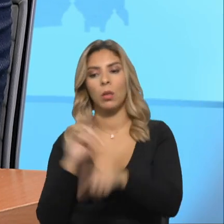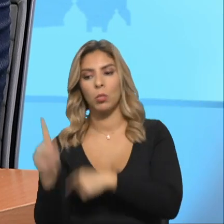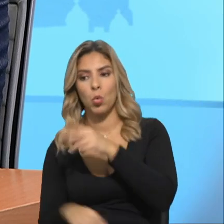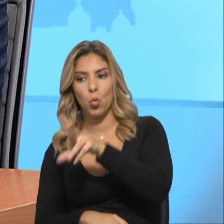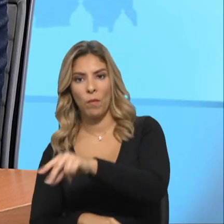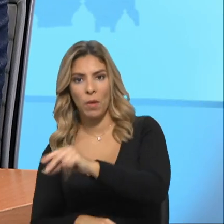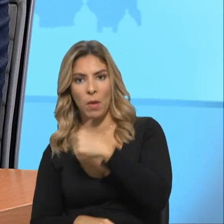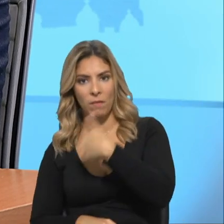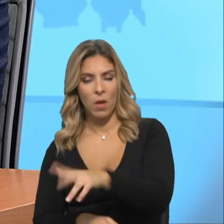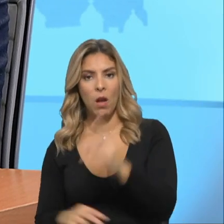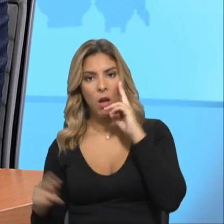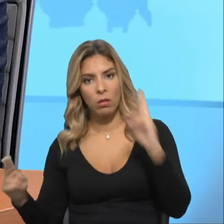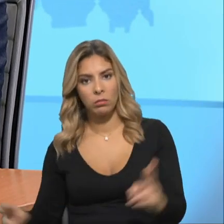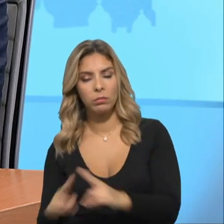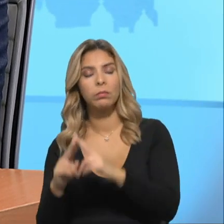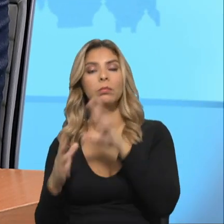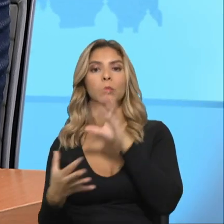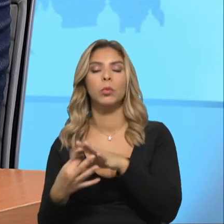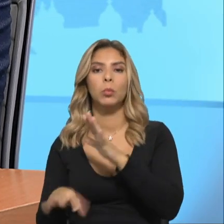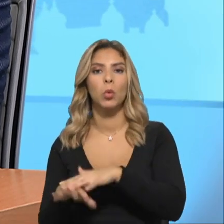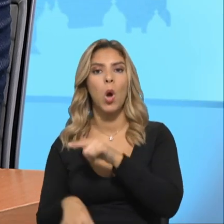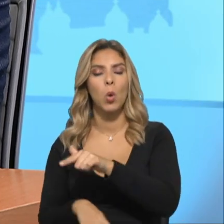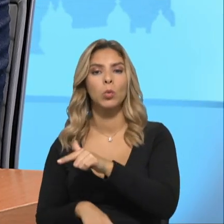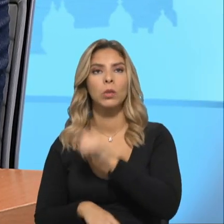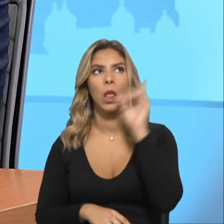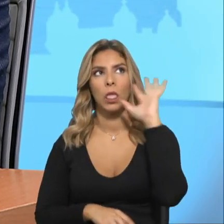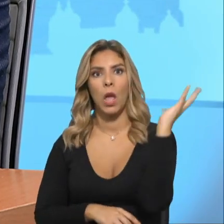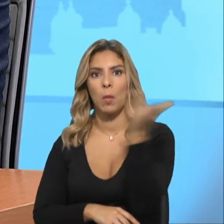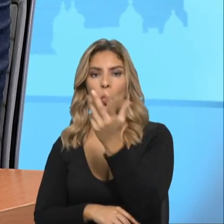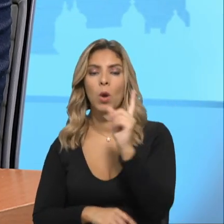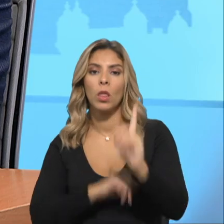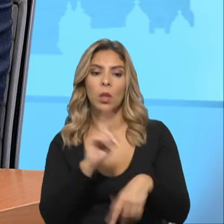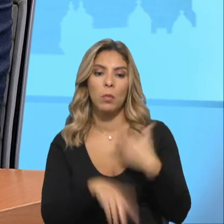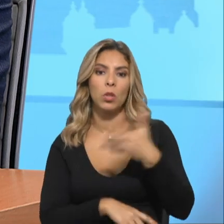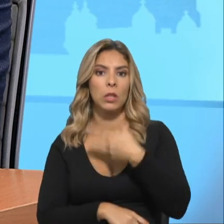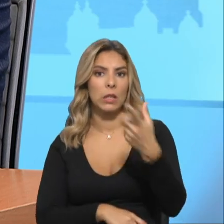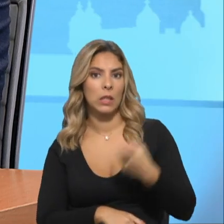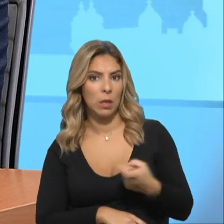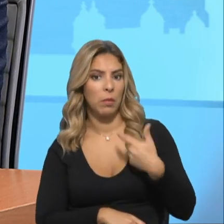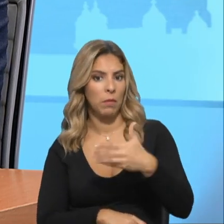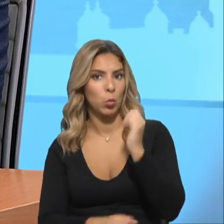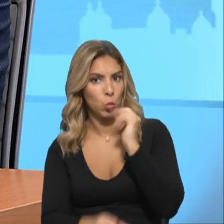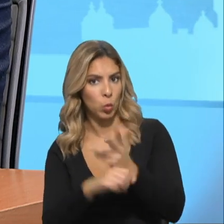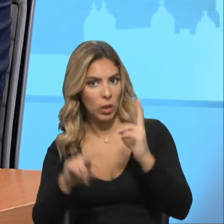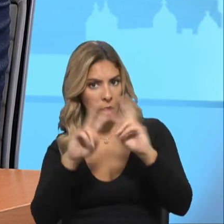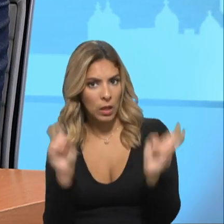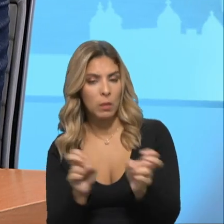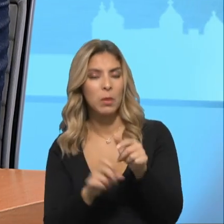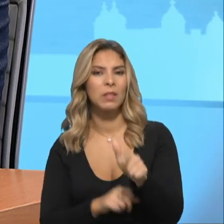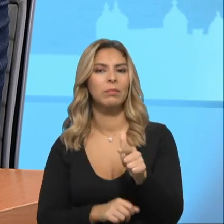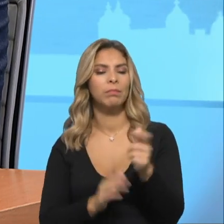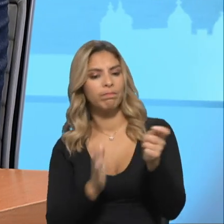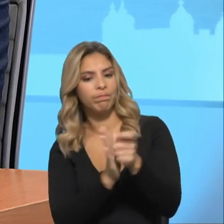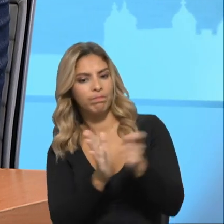depois ainda uma sobre a desertificação em dezembro, mostram como as Nações Unidas têm uma agenda que tem em